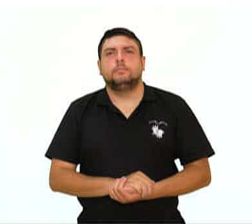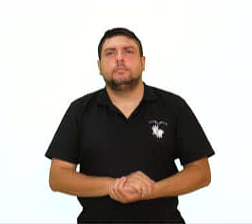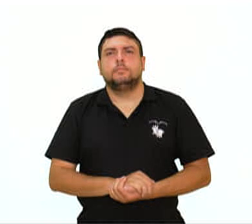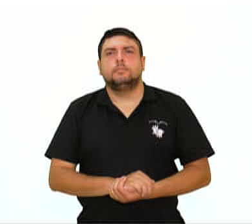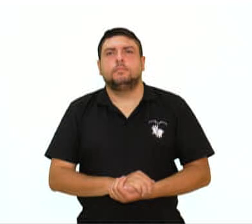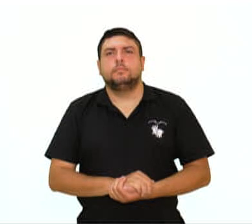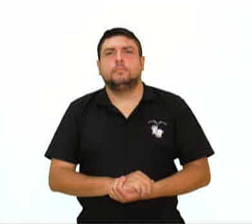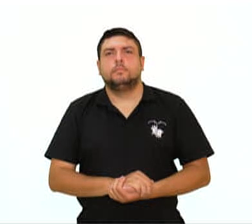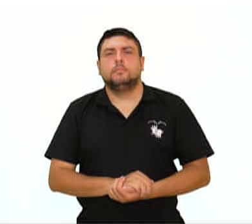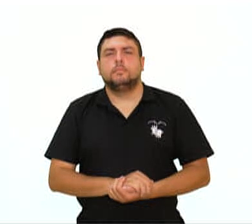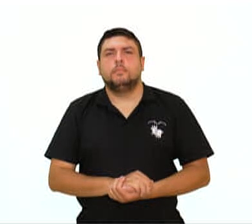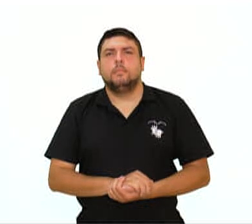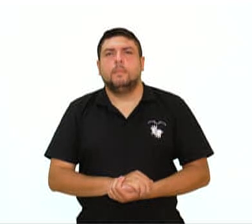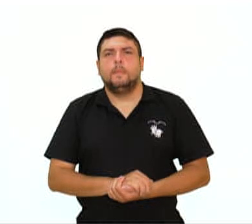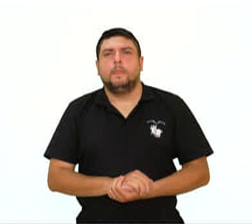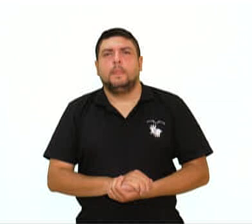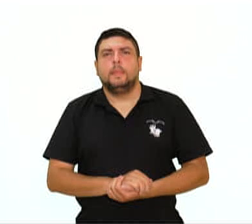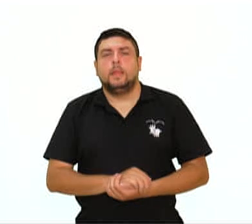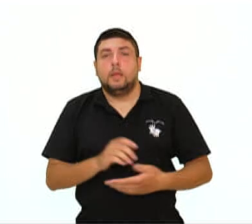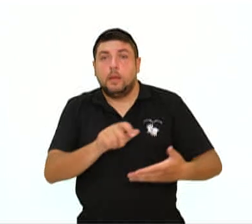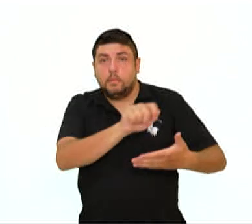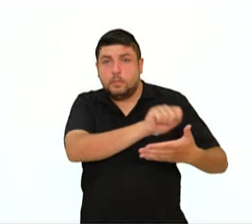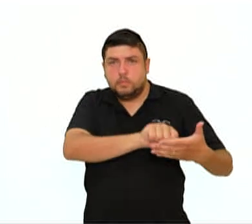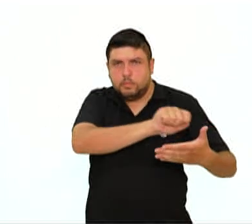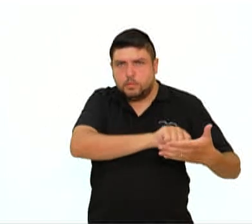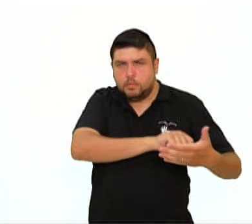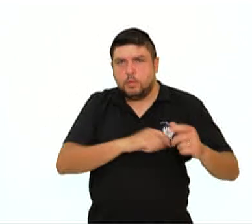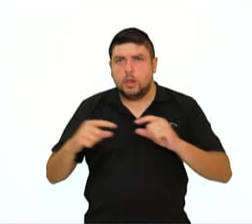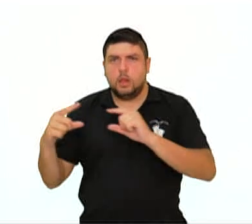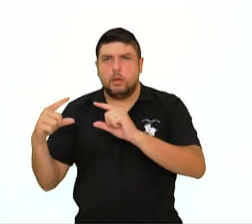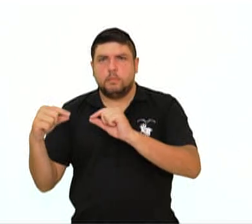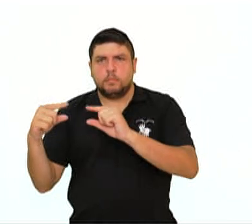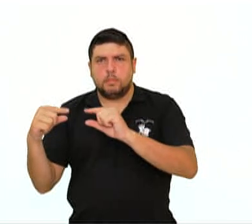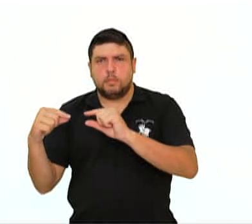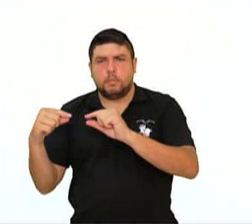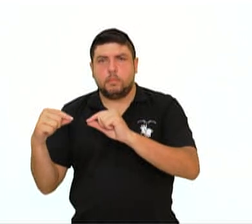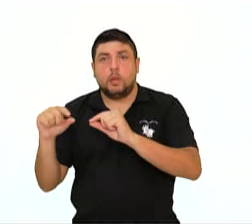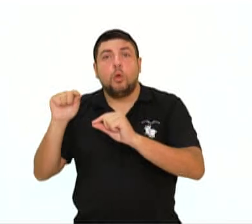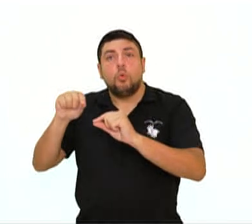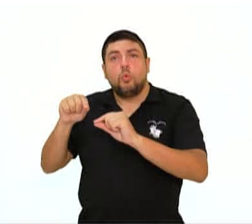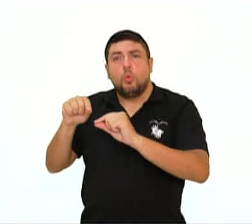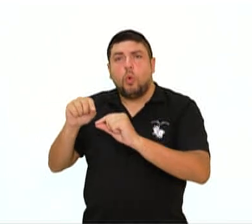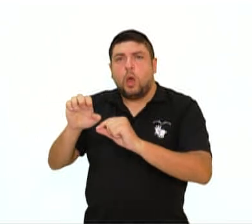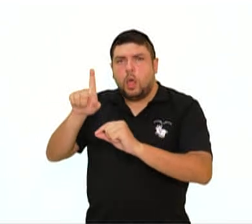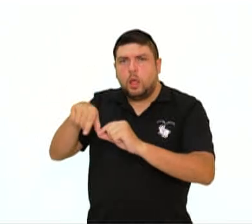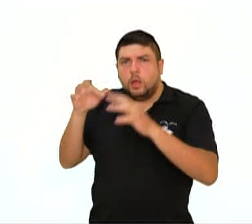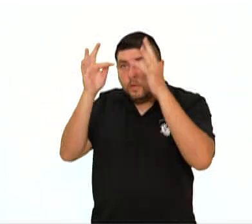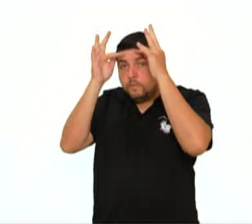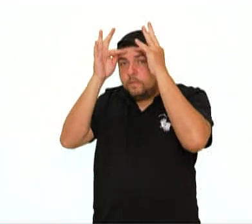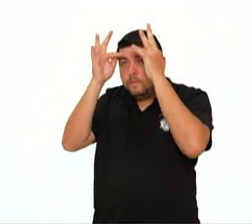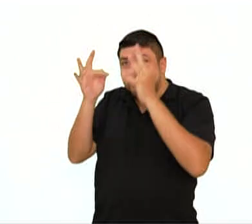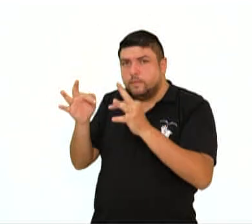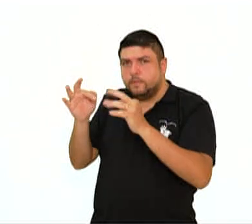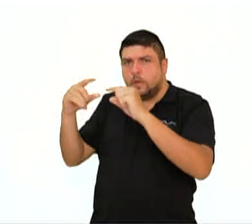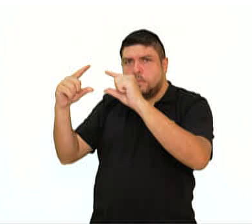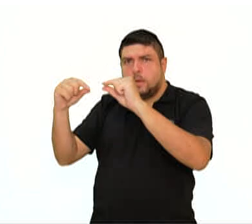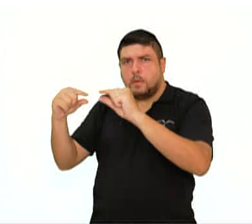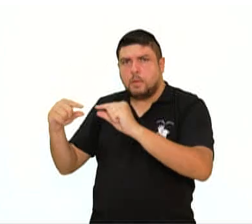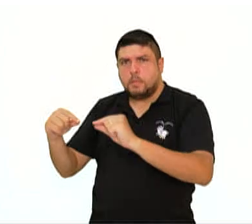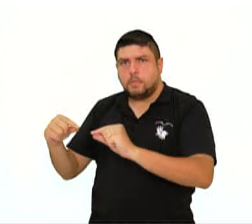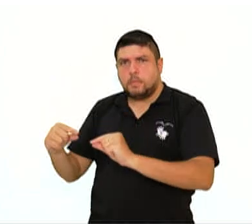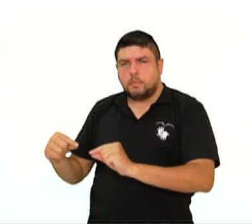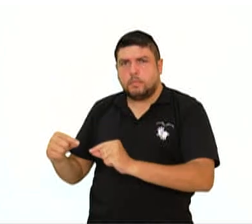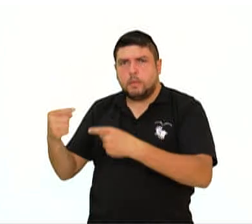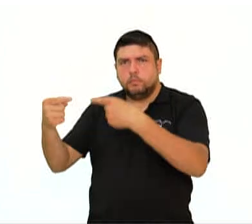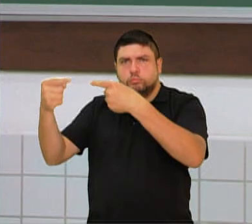O discurso da fala é reproduzido na escrita, em geral de maneira fiel ao que o entrevistado falou. Mesma coisa. Ah, professora,